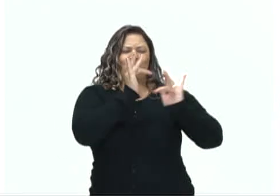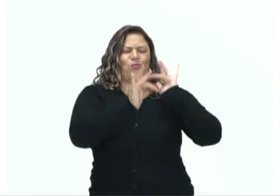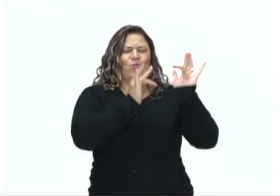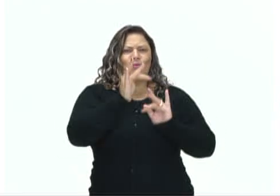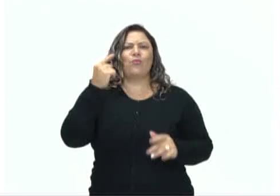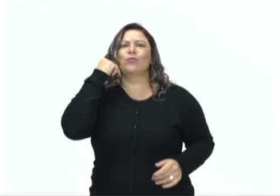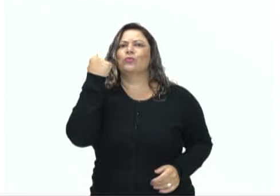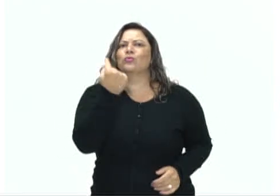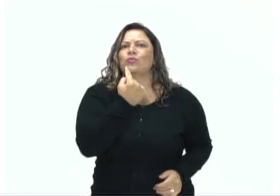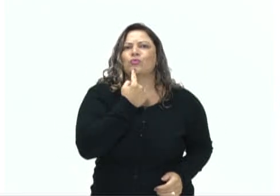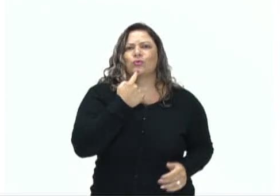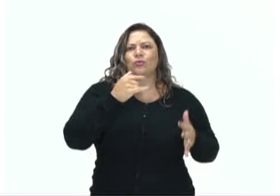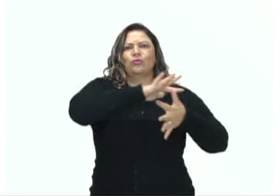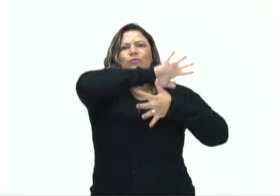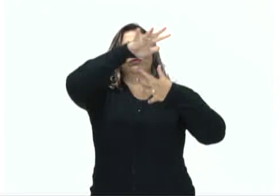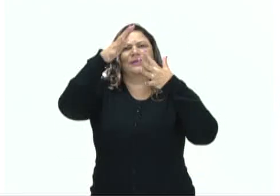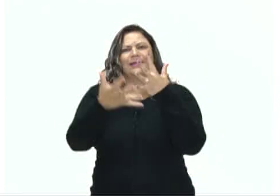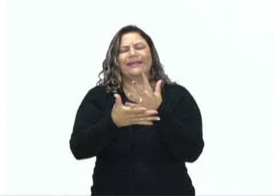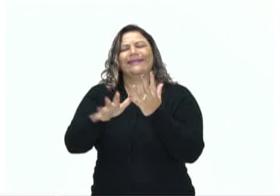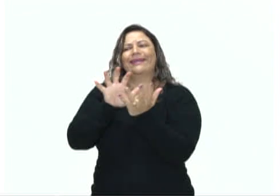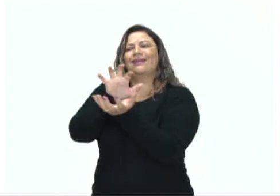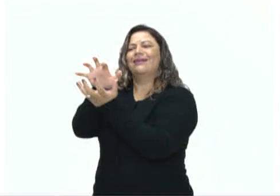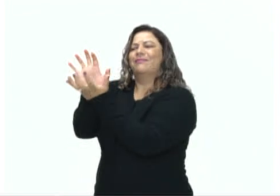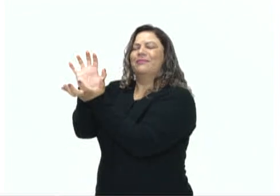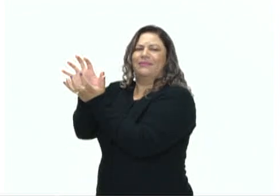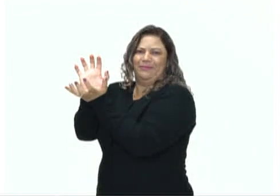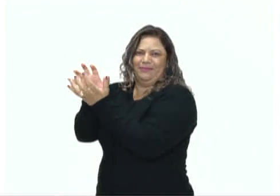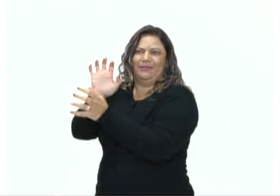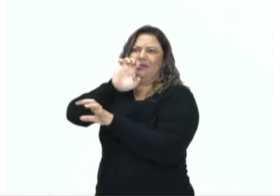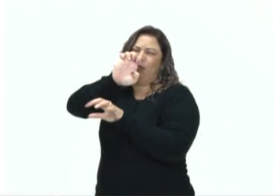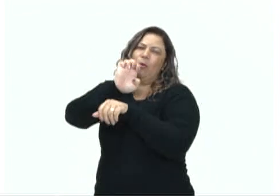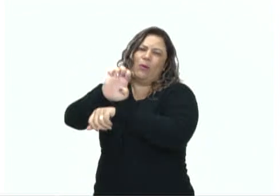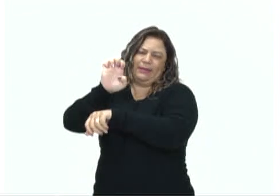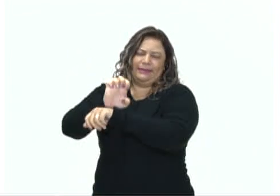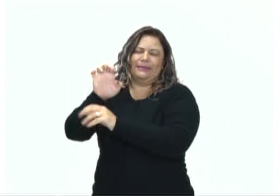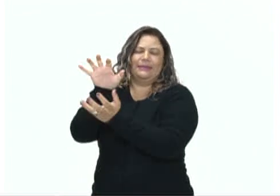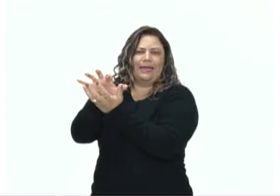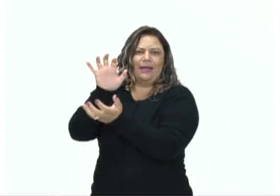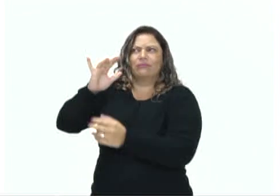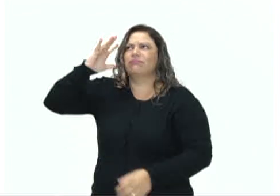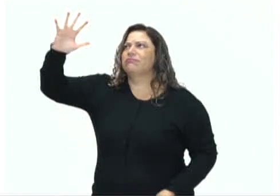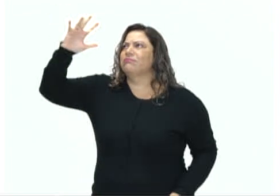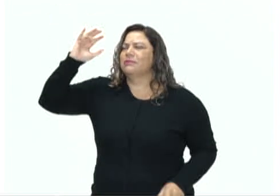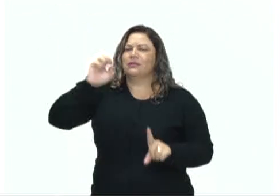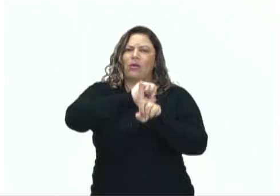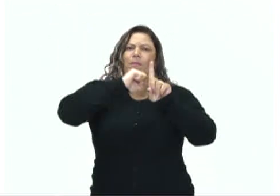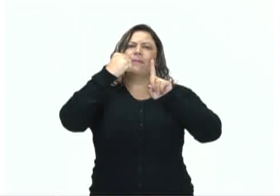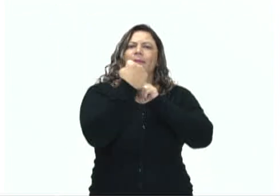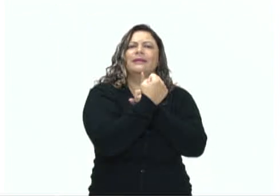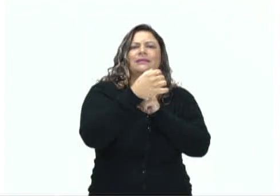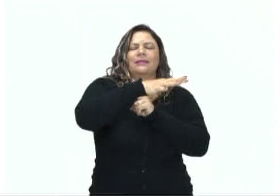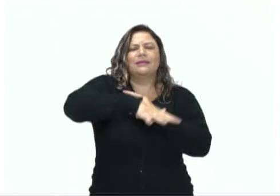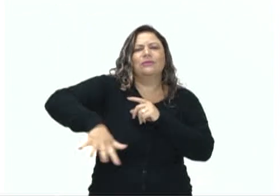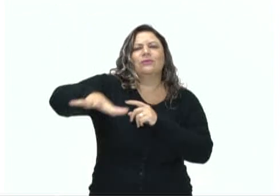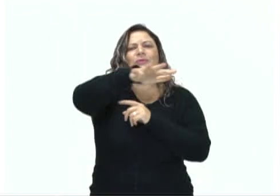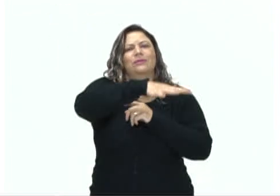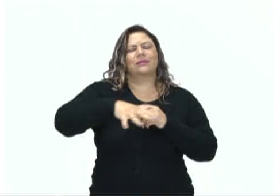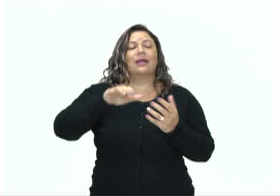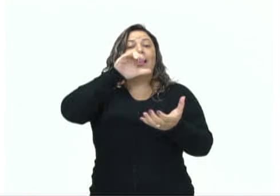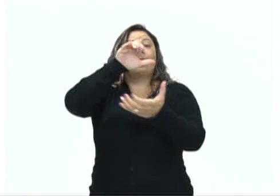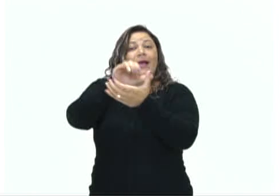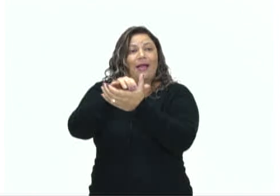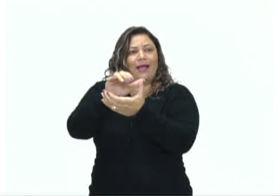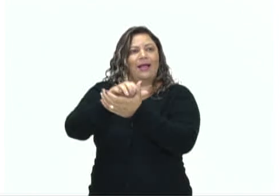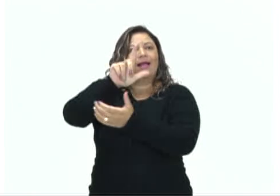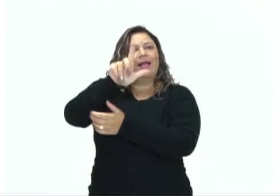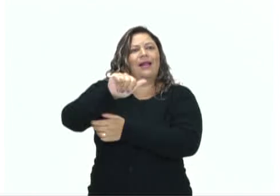em Libras, em Pernambuco. Reflexão para a sociedade. Casamento foi realizado em